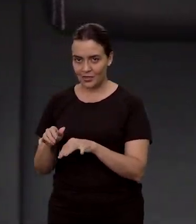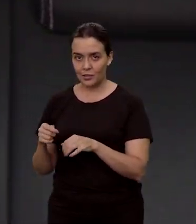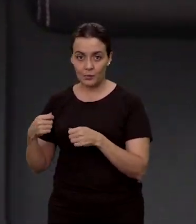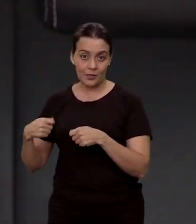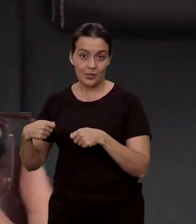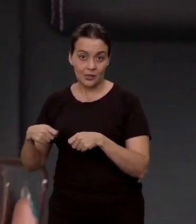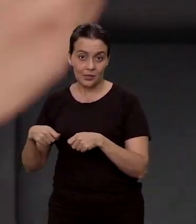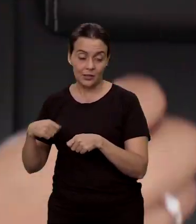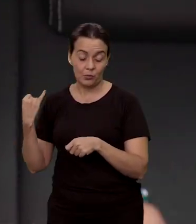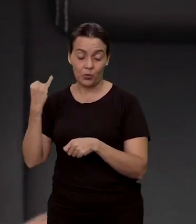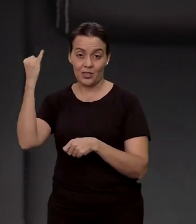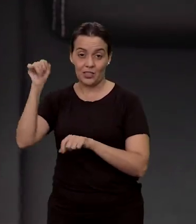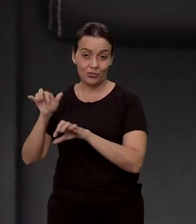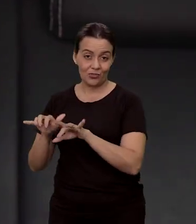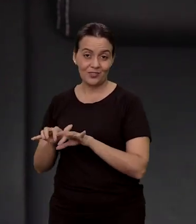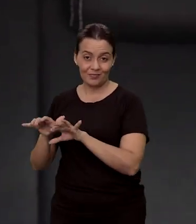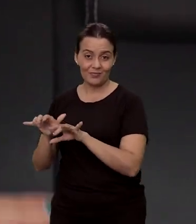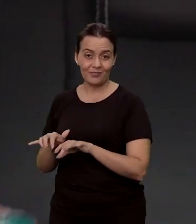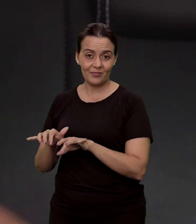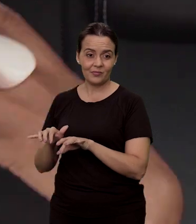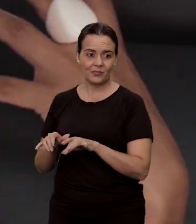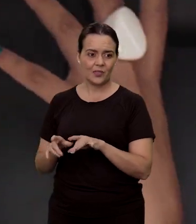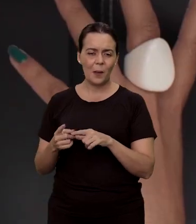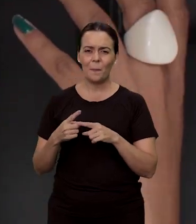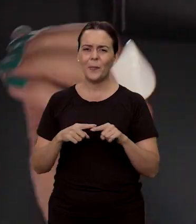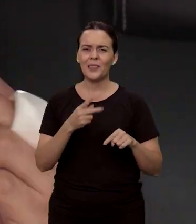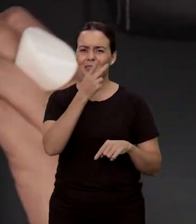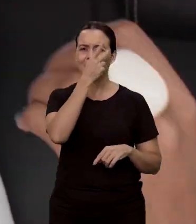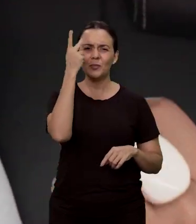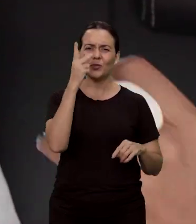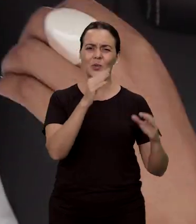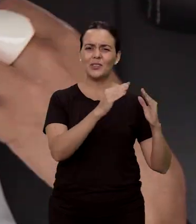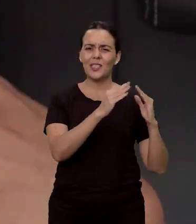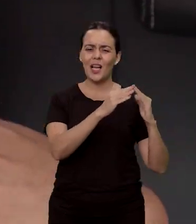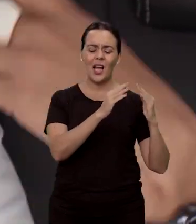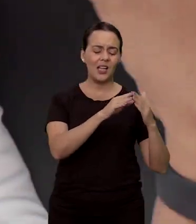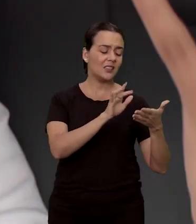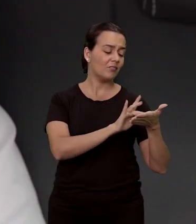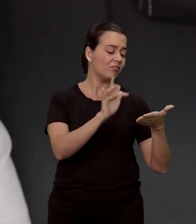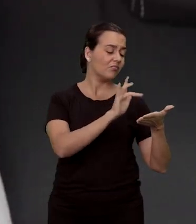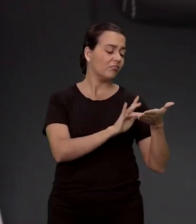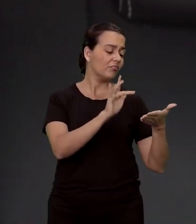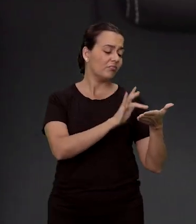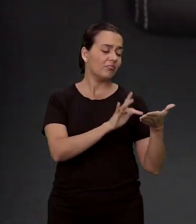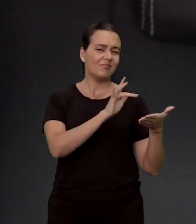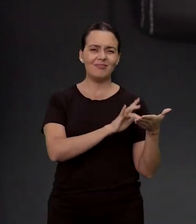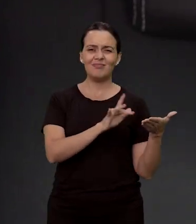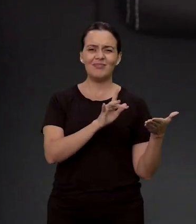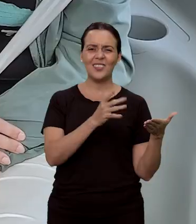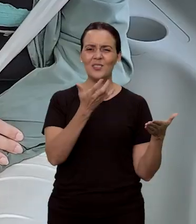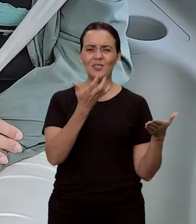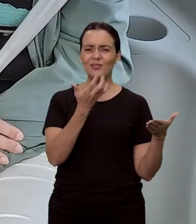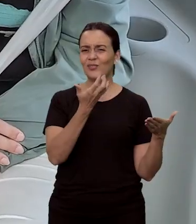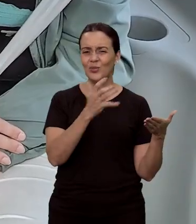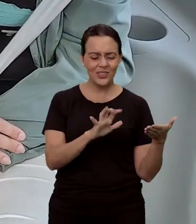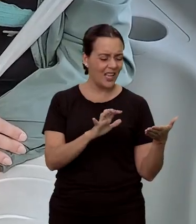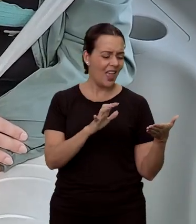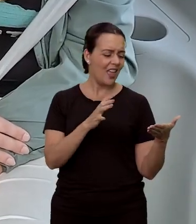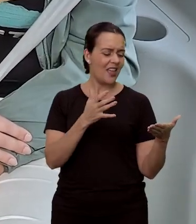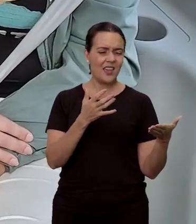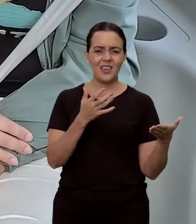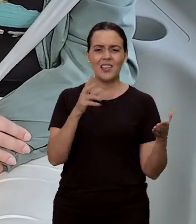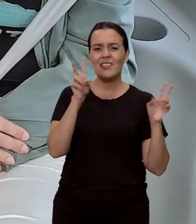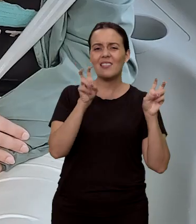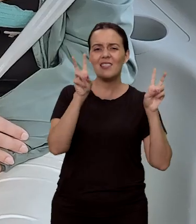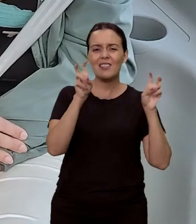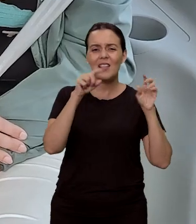tá dentro desse universo. E aí, o que acontece? Grandes influenciadores e grandes influenciadoras que falam sobre